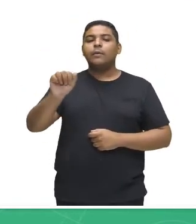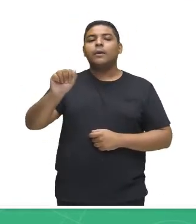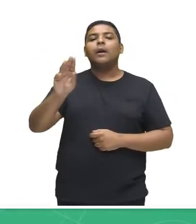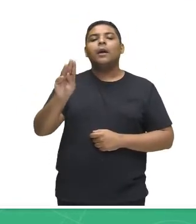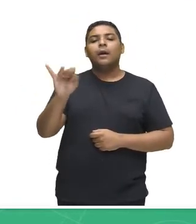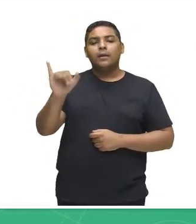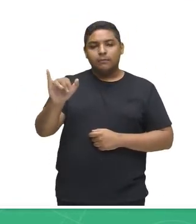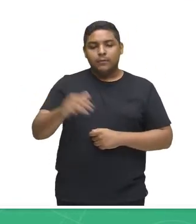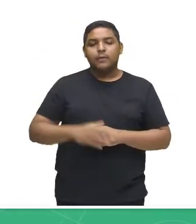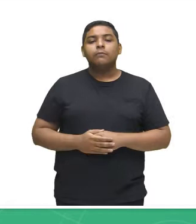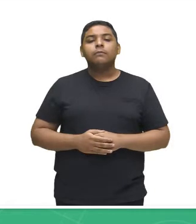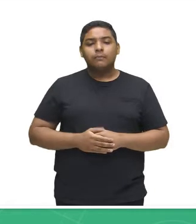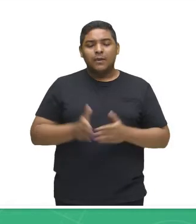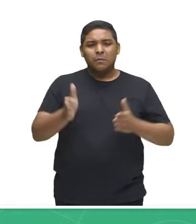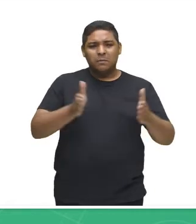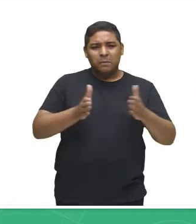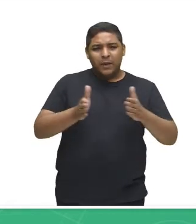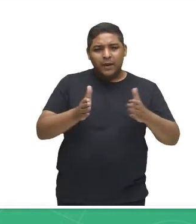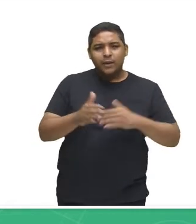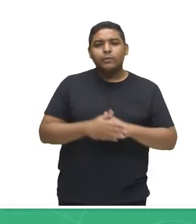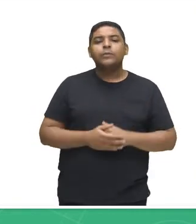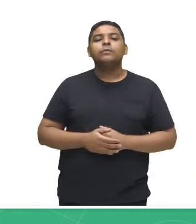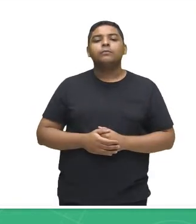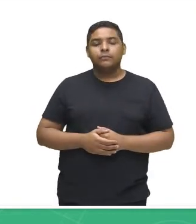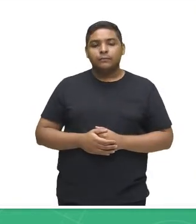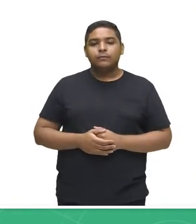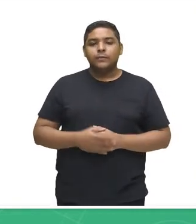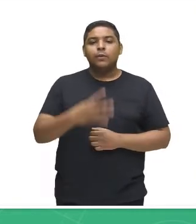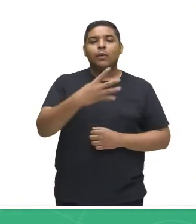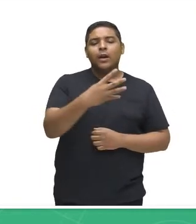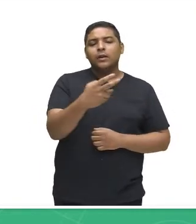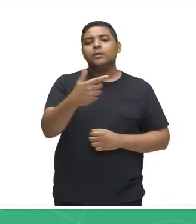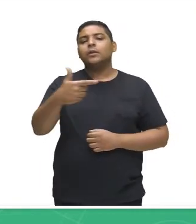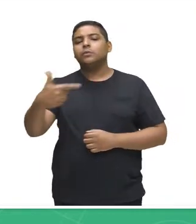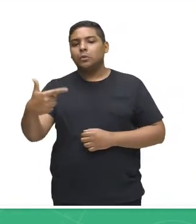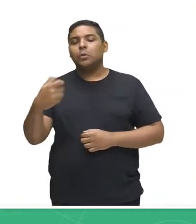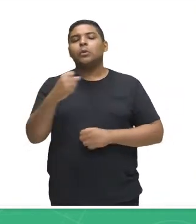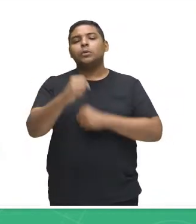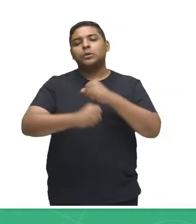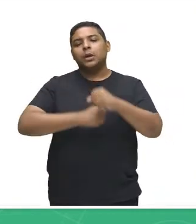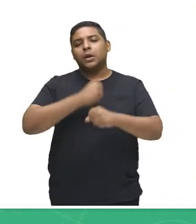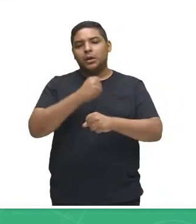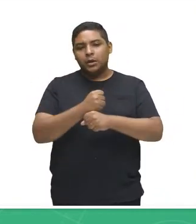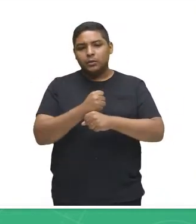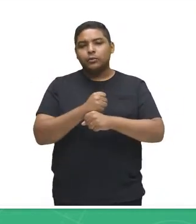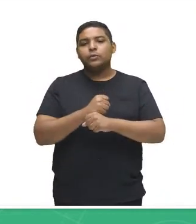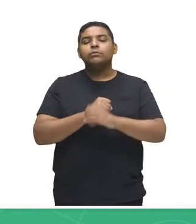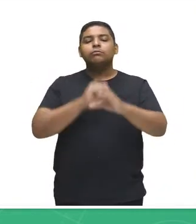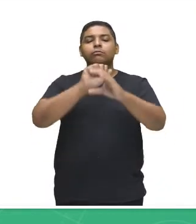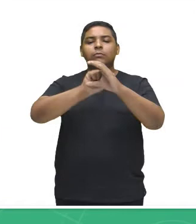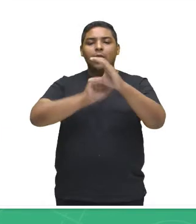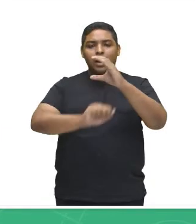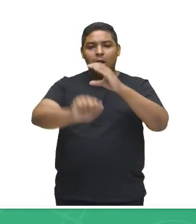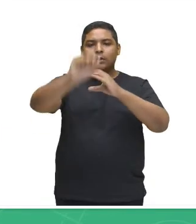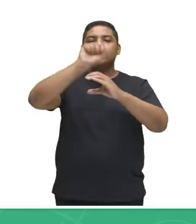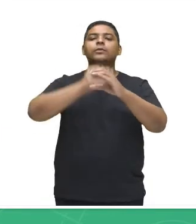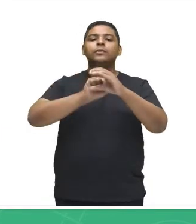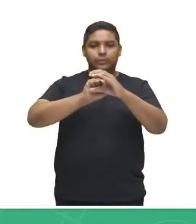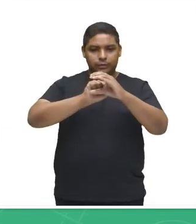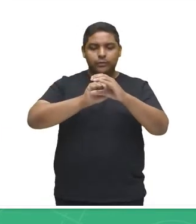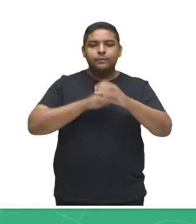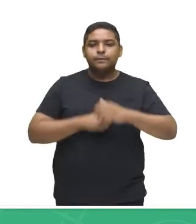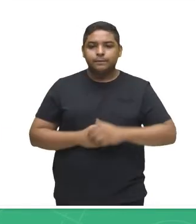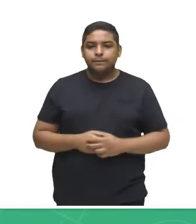a 1750 a.C. E aqui ao lado nós temos uma representação de Hammurabi. Como vocês podem